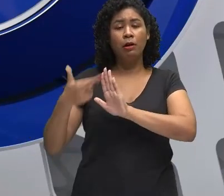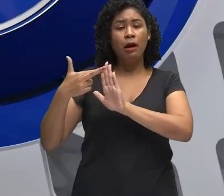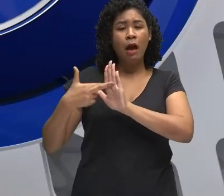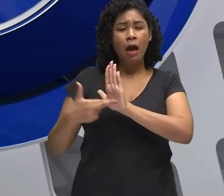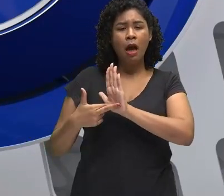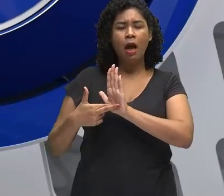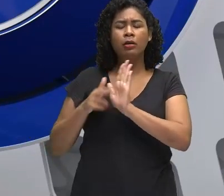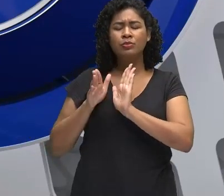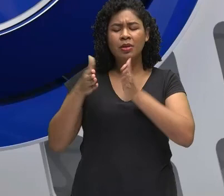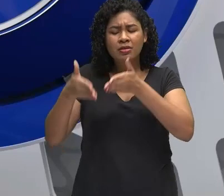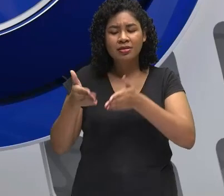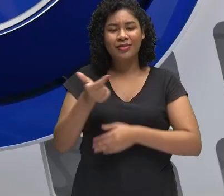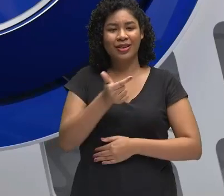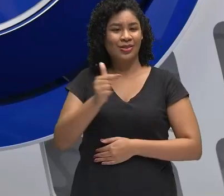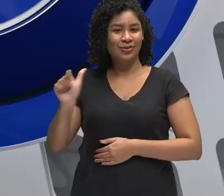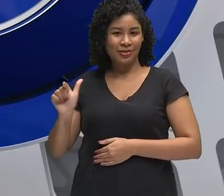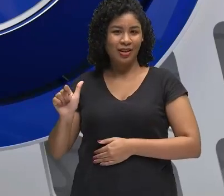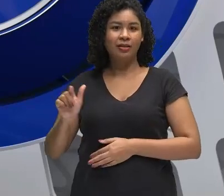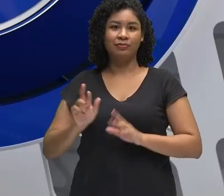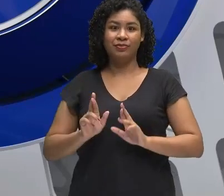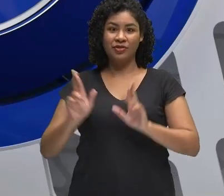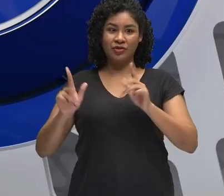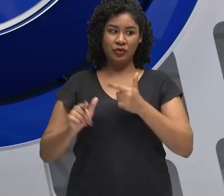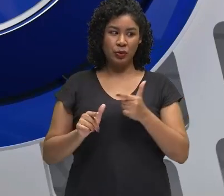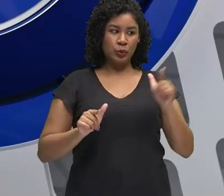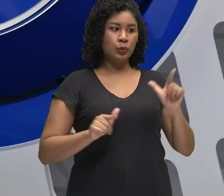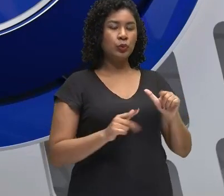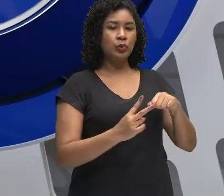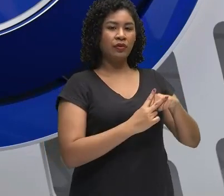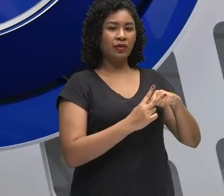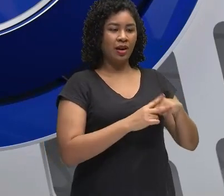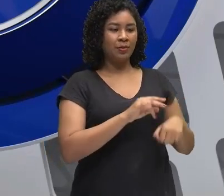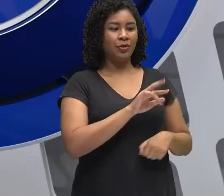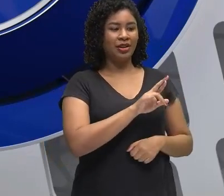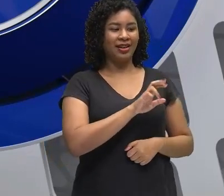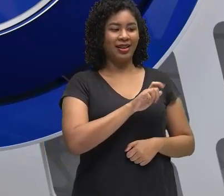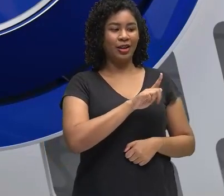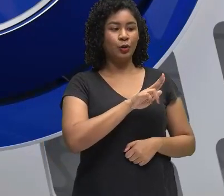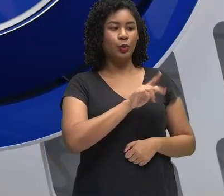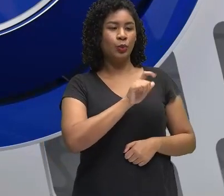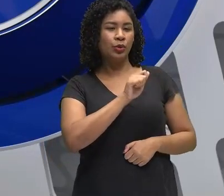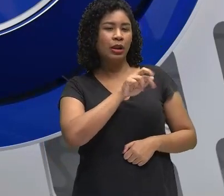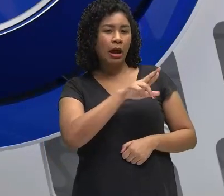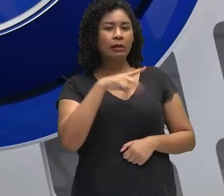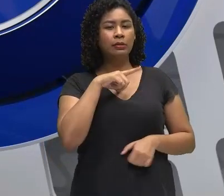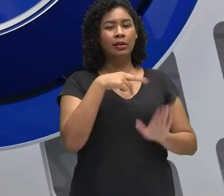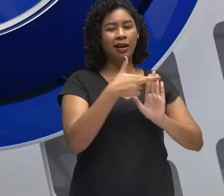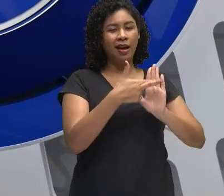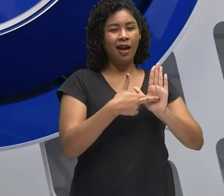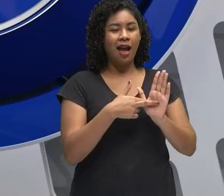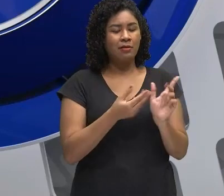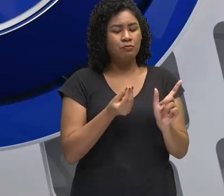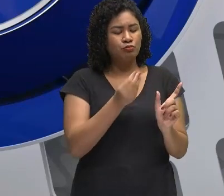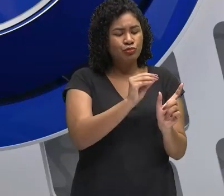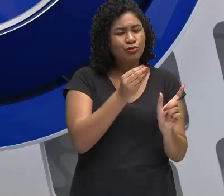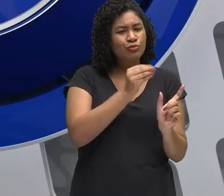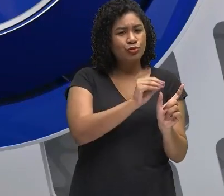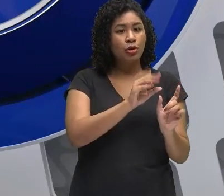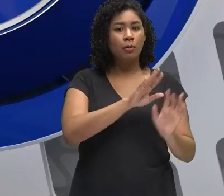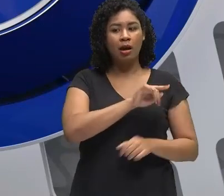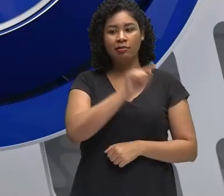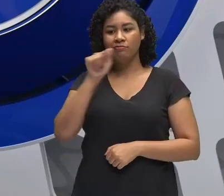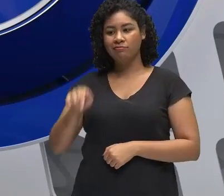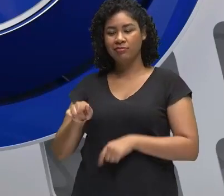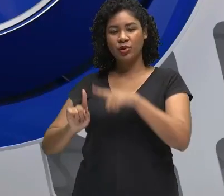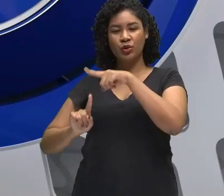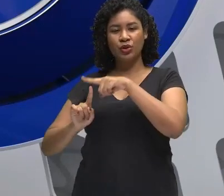vocês aprenderam com a teacher Fernanda dos verbos regulares, né? Que tem de, e ed. Os verbos irregulares não têm isso. Por